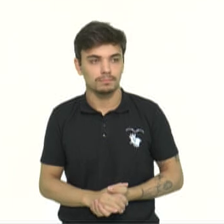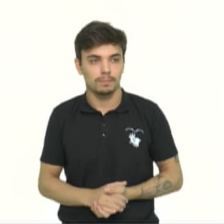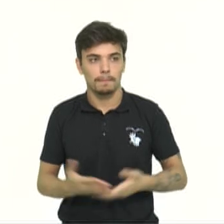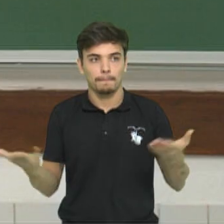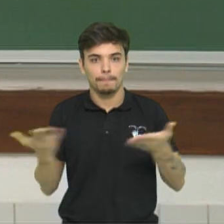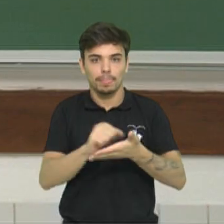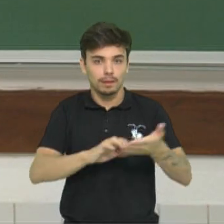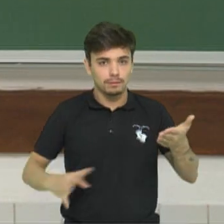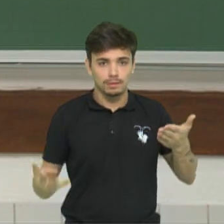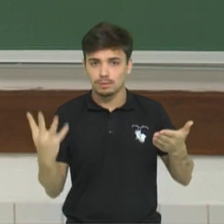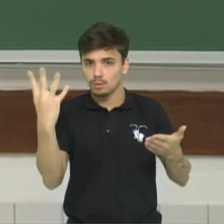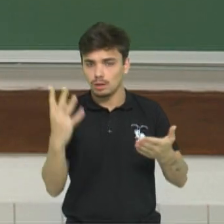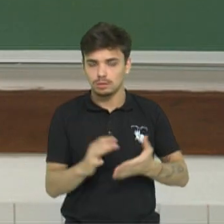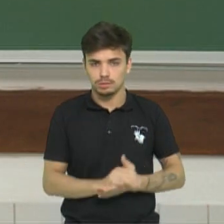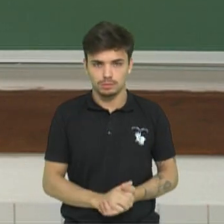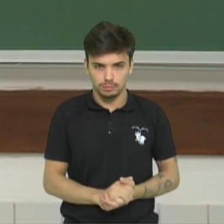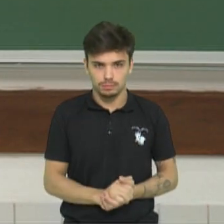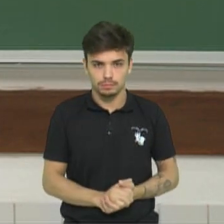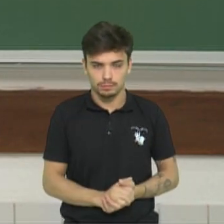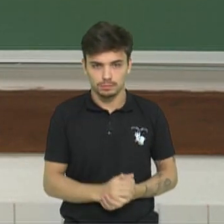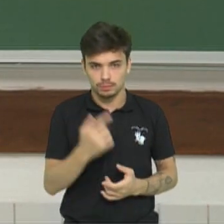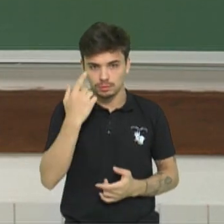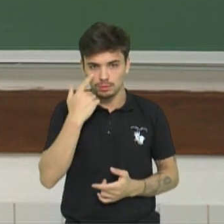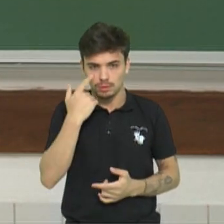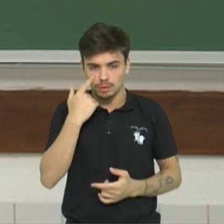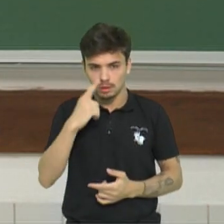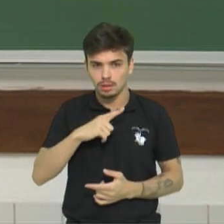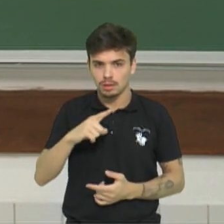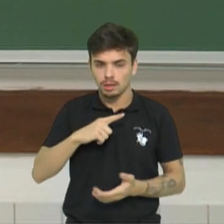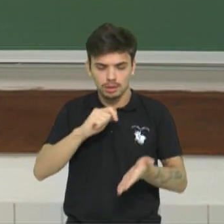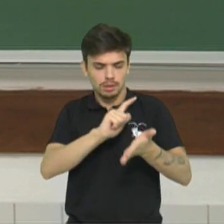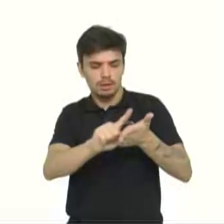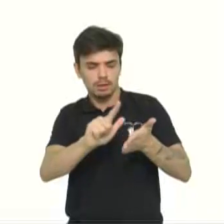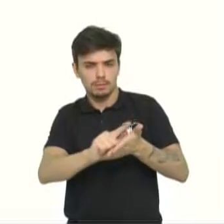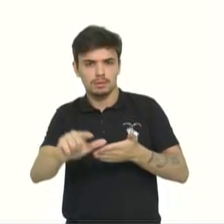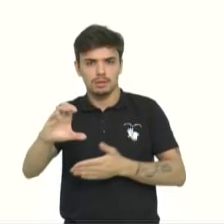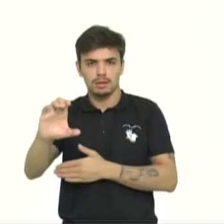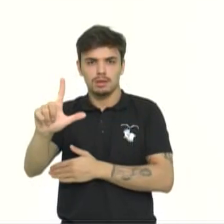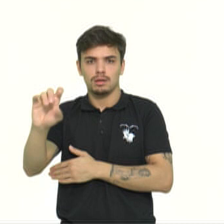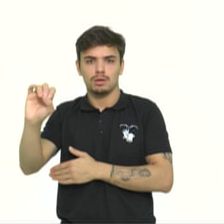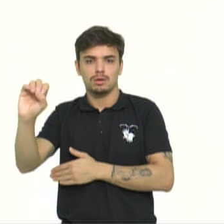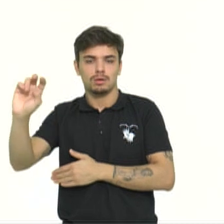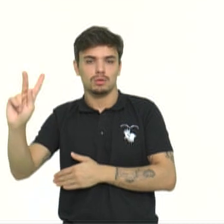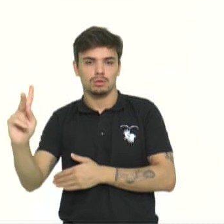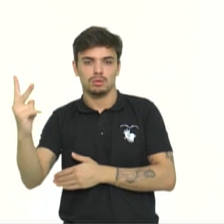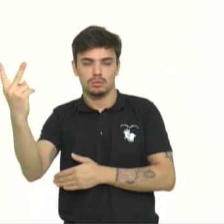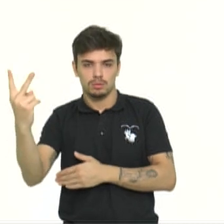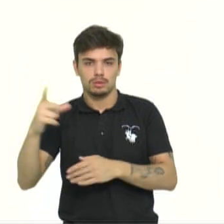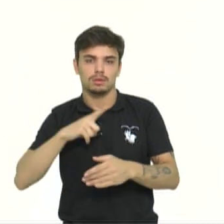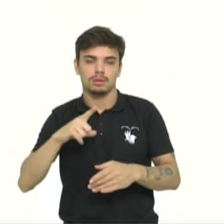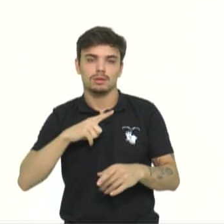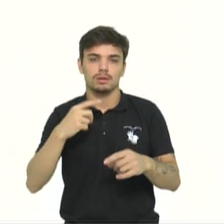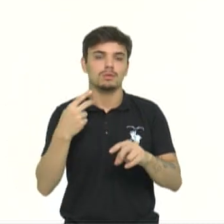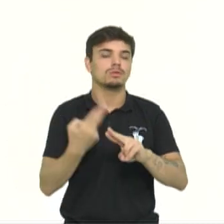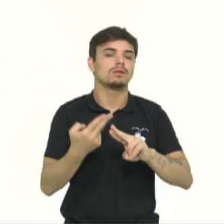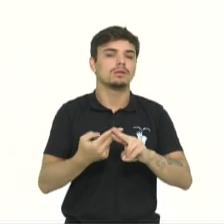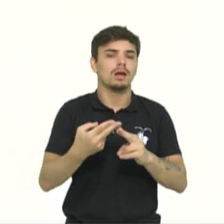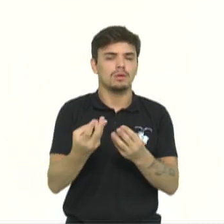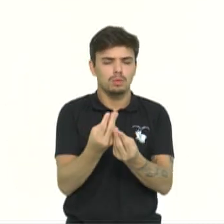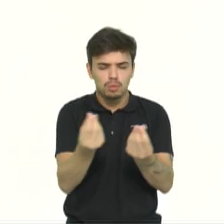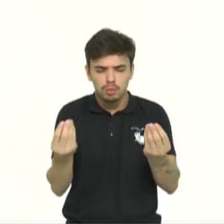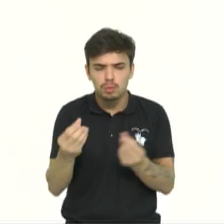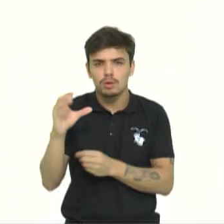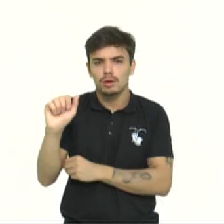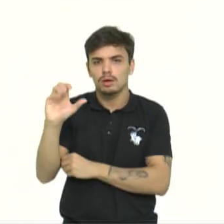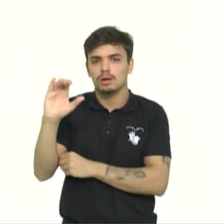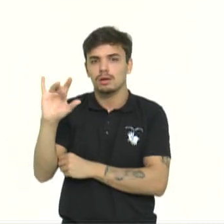Vamos para a atividade 4. O desinfetante ClO2 é preparado por decomposição do ácido cloroso de acordo